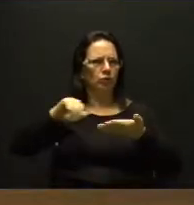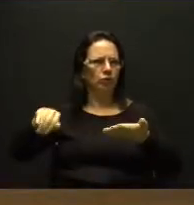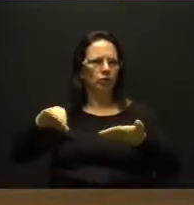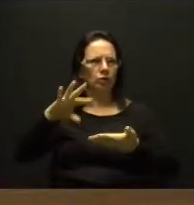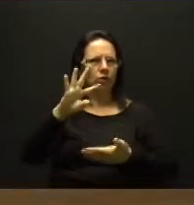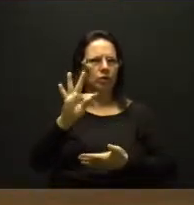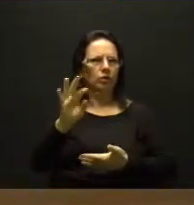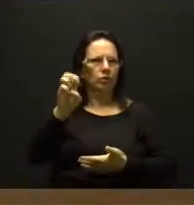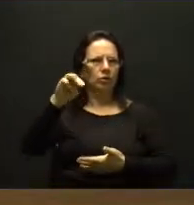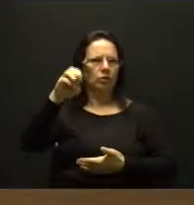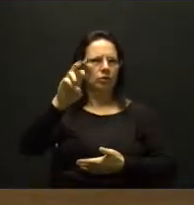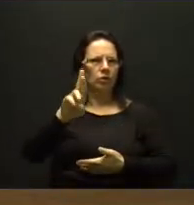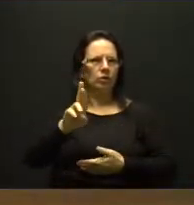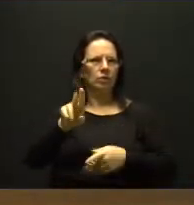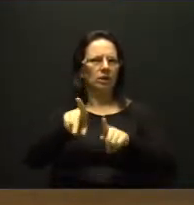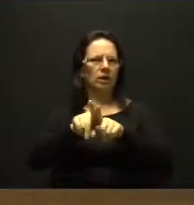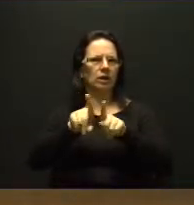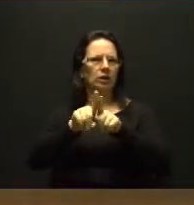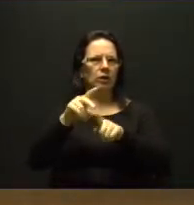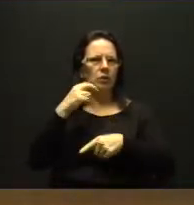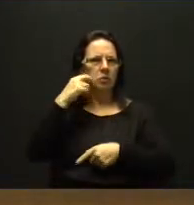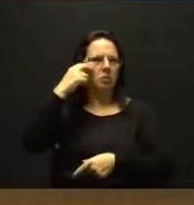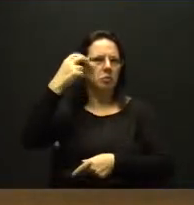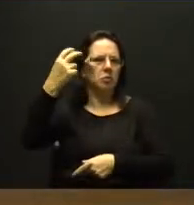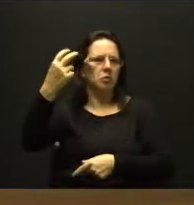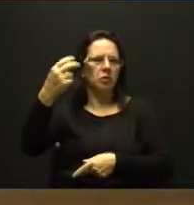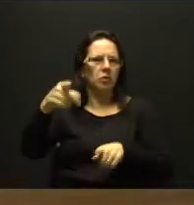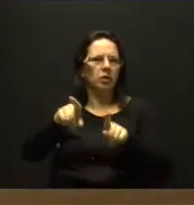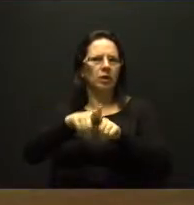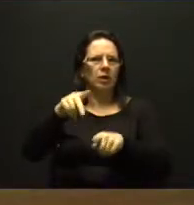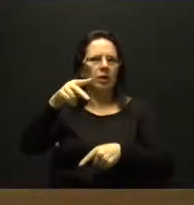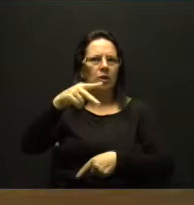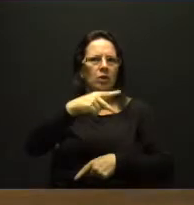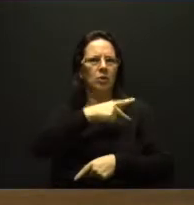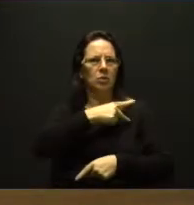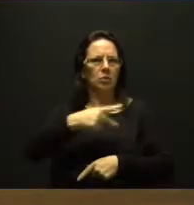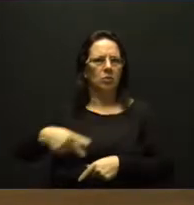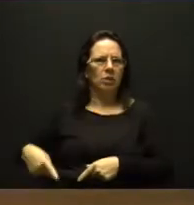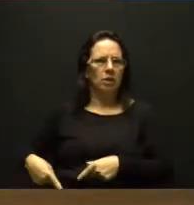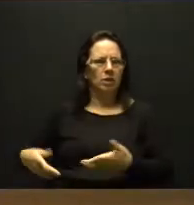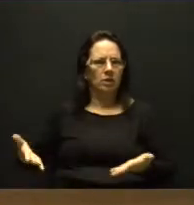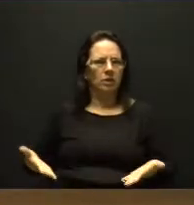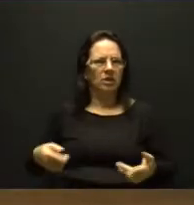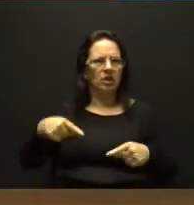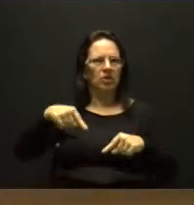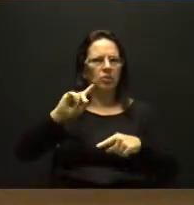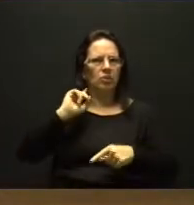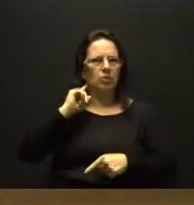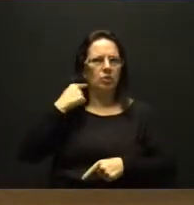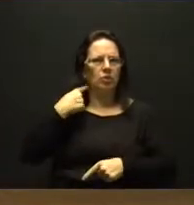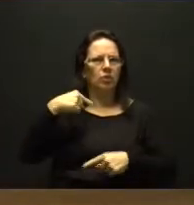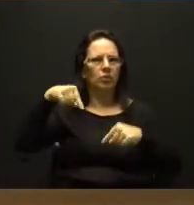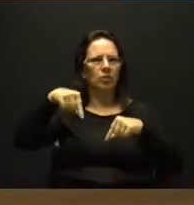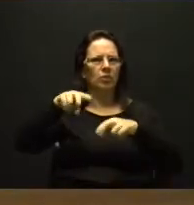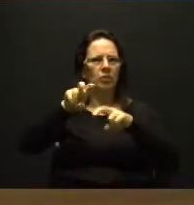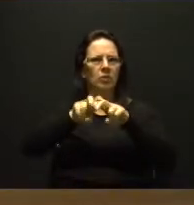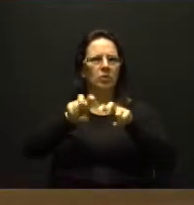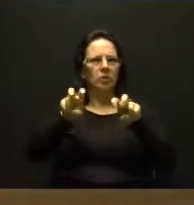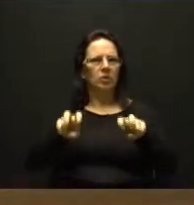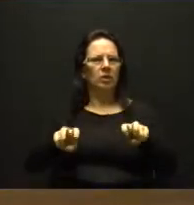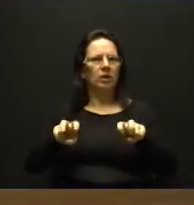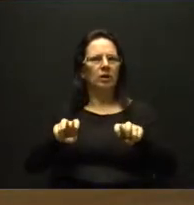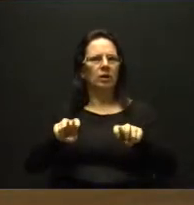temer lá porque é uma vergonha você te o presidente que fez toda a lambança e continuar na cadeira e vai continuar com